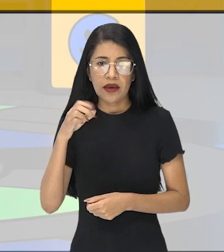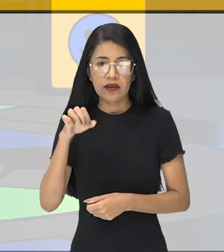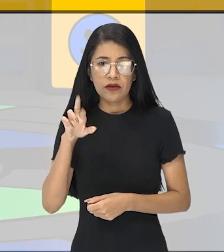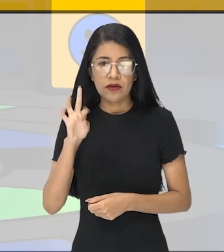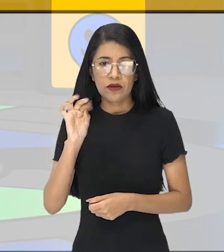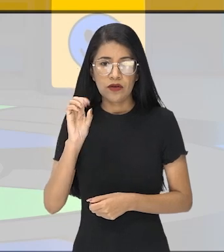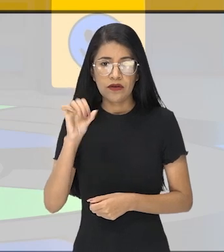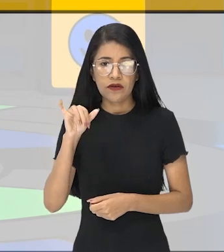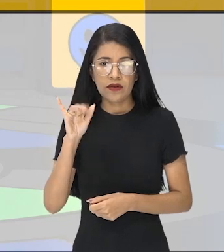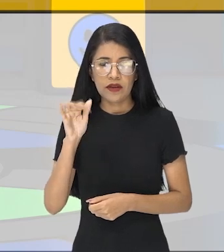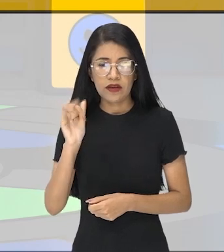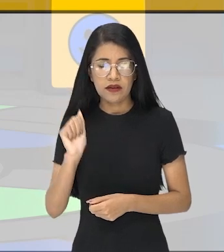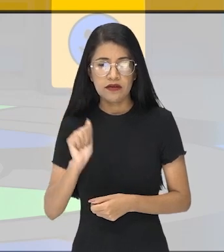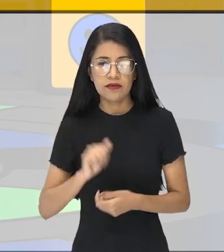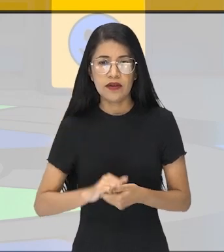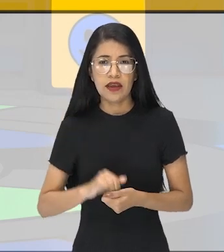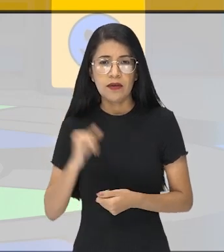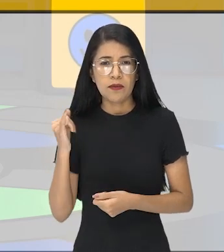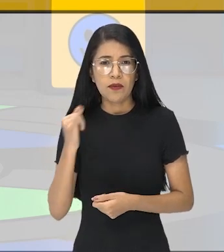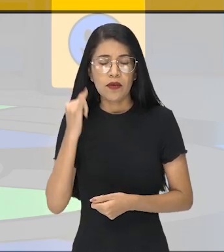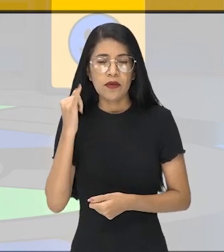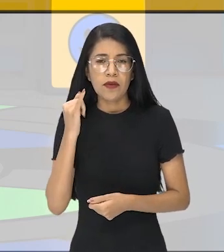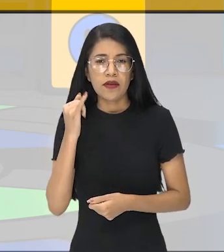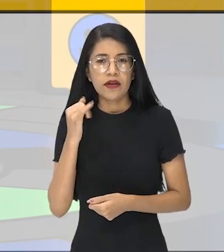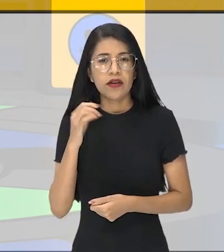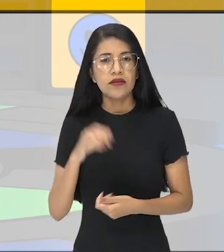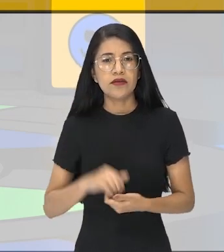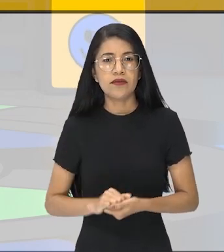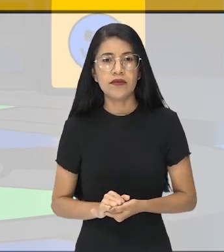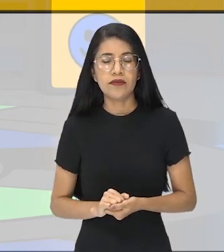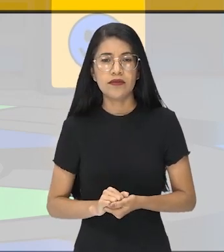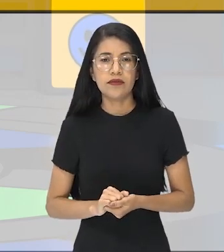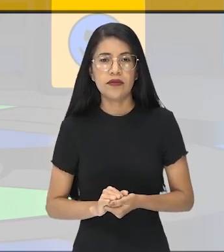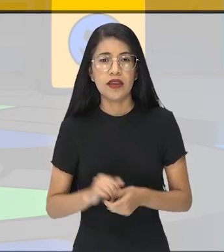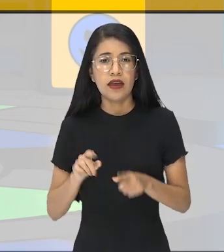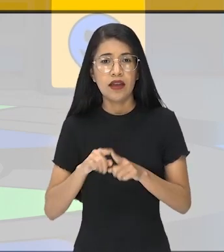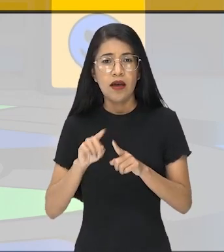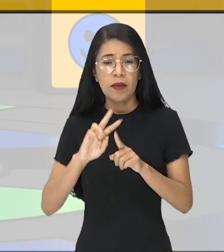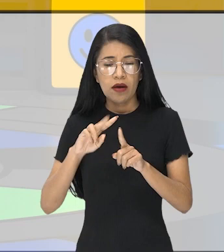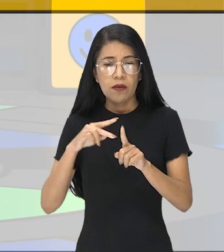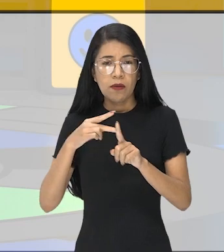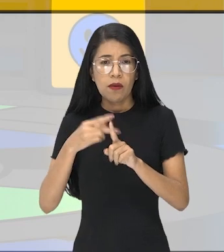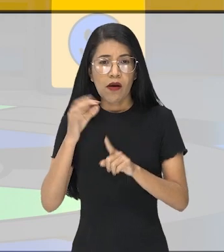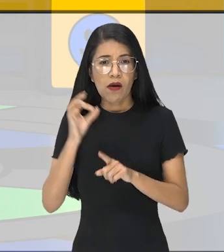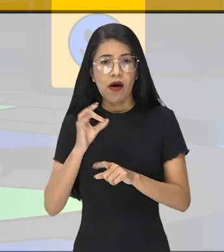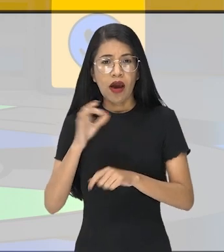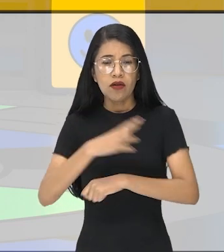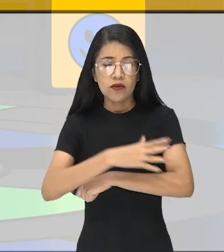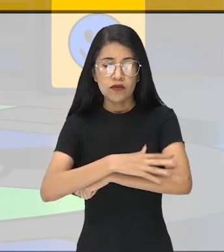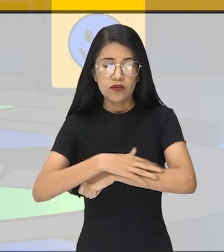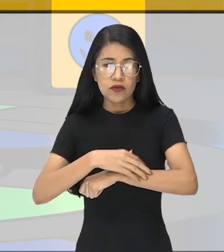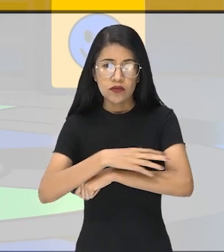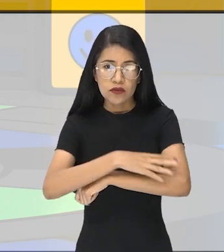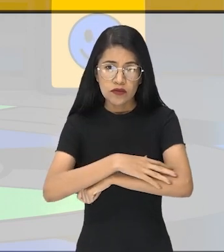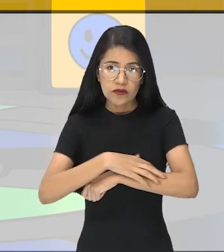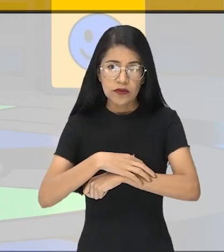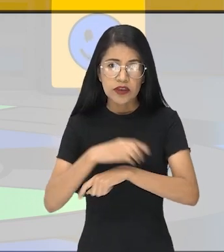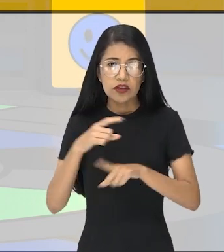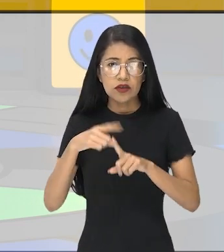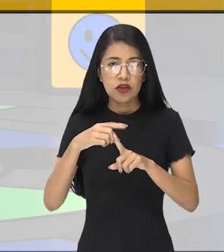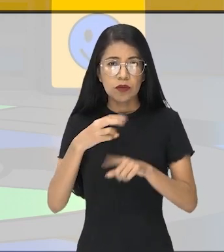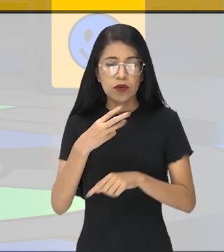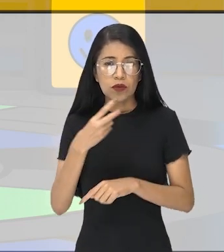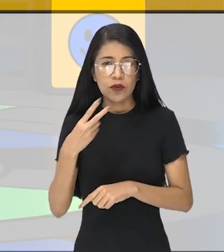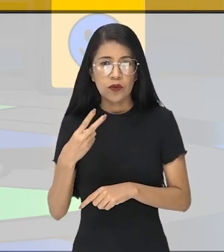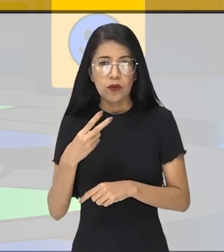essencial para o consumo de glicose. O aumento da porcentagem de fibras do tipo 2, que faz com que você se